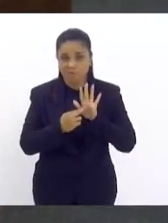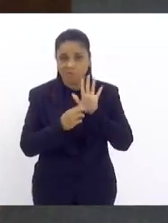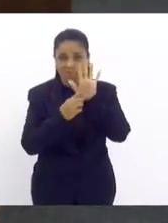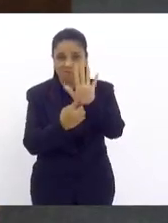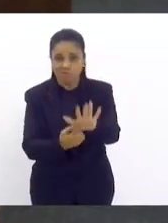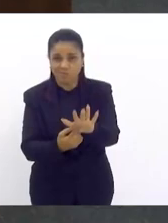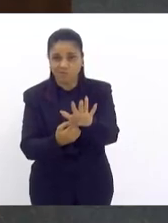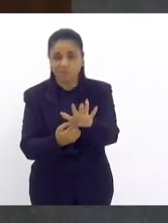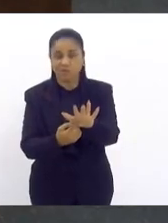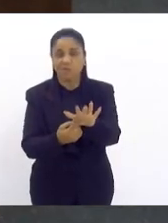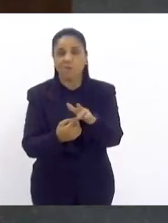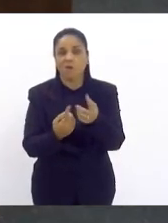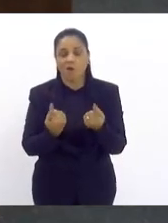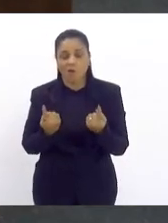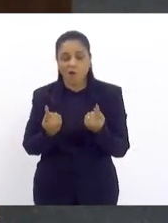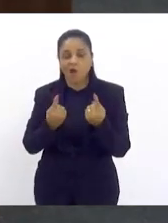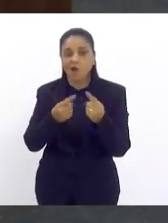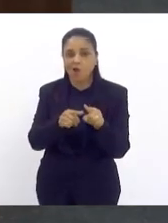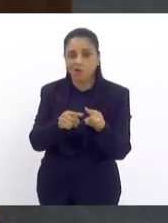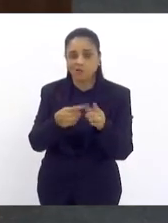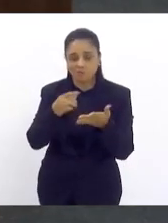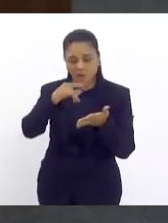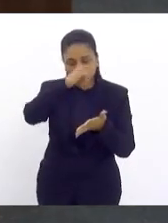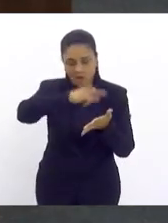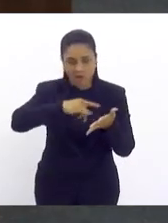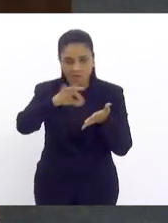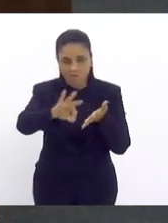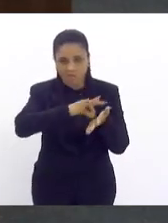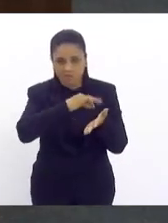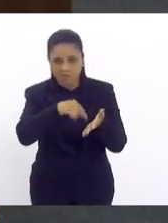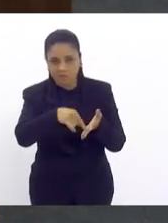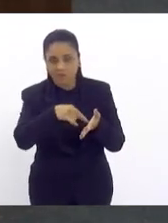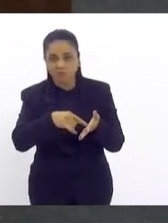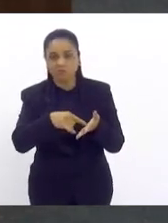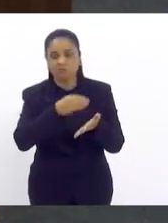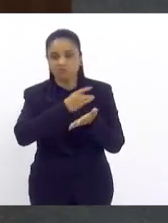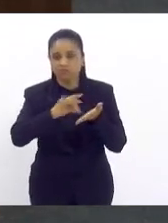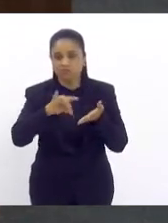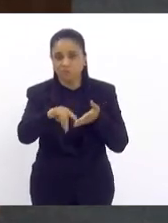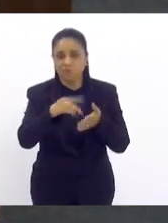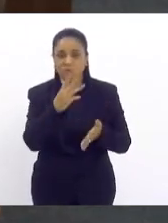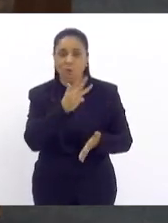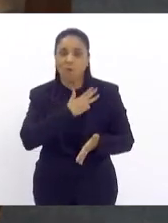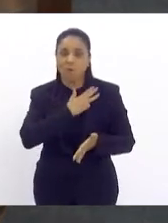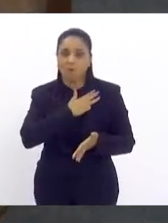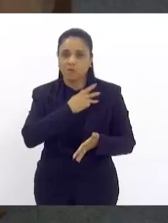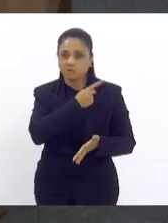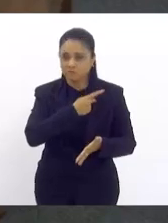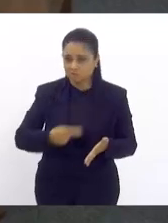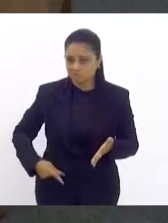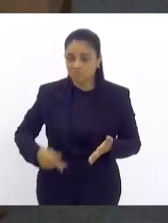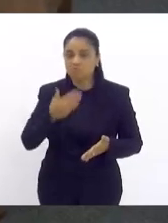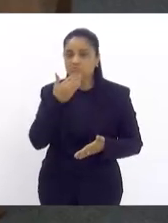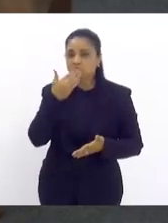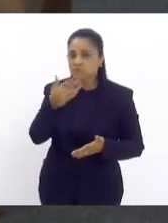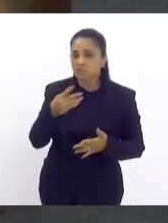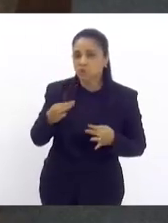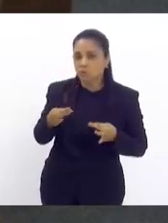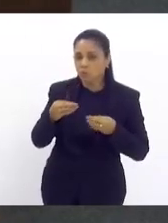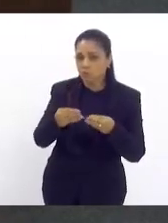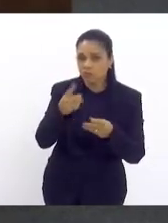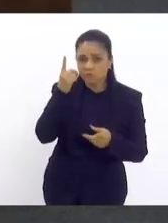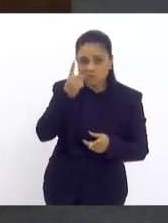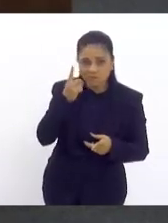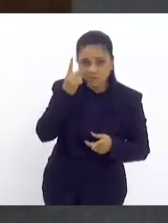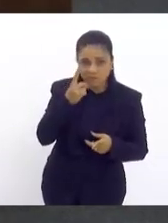oposição inconsequente aprovar uma Moção de repúdio ao presidente Lula por isso eu queria pedir a todas e todos os